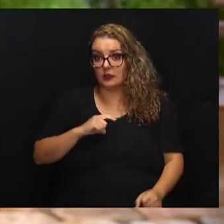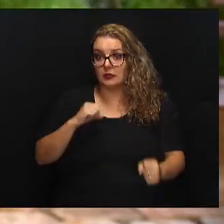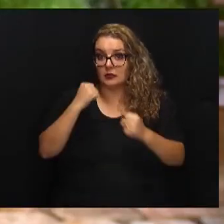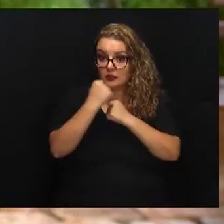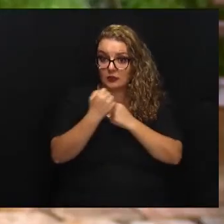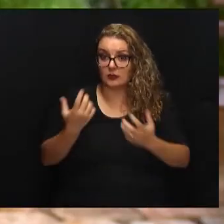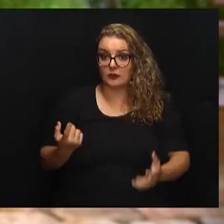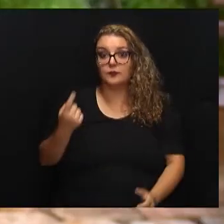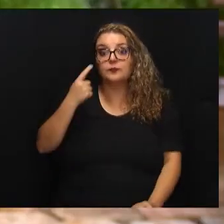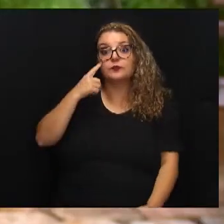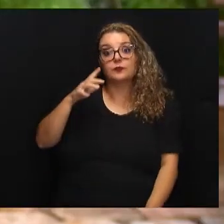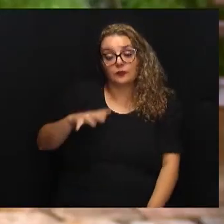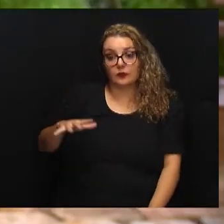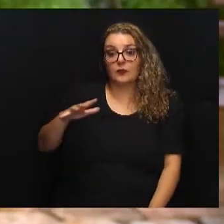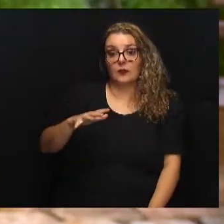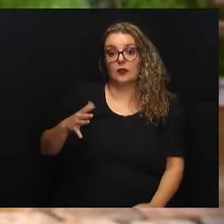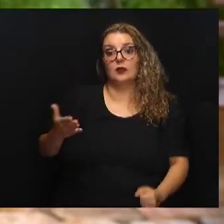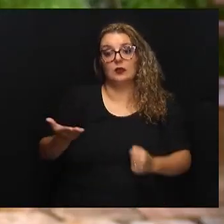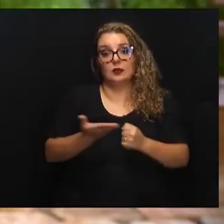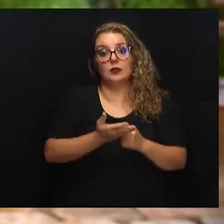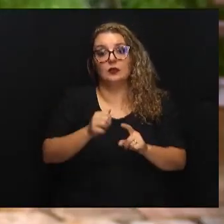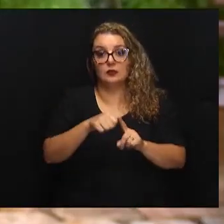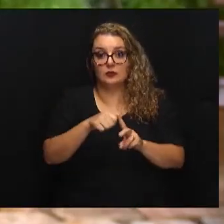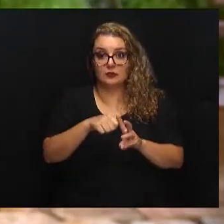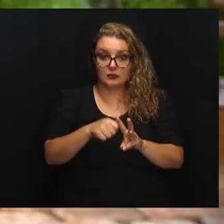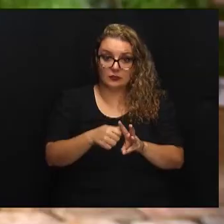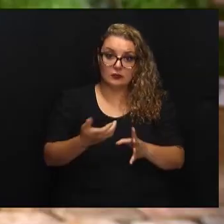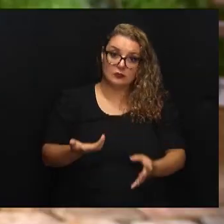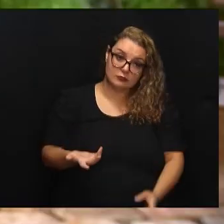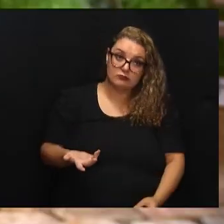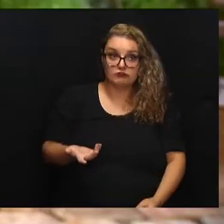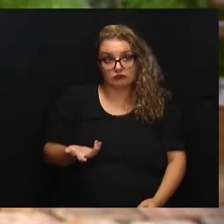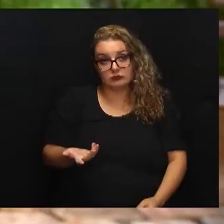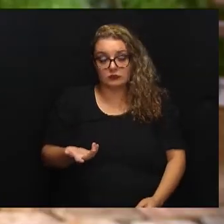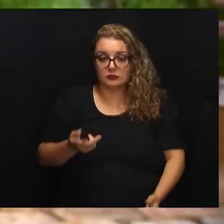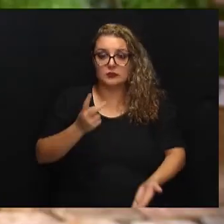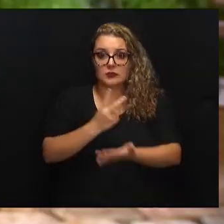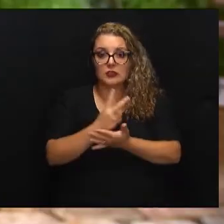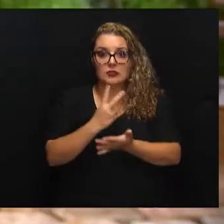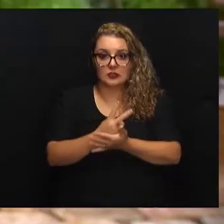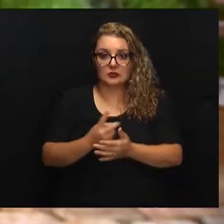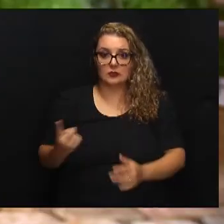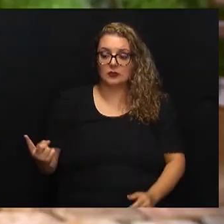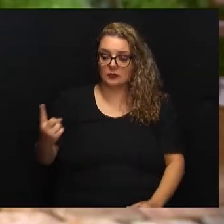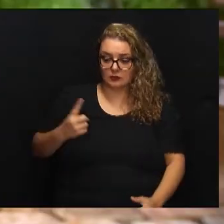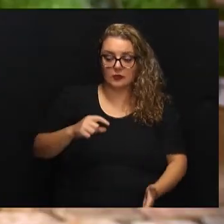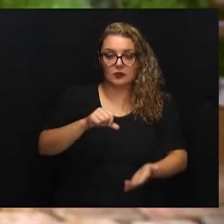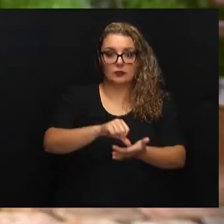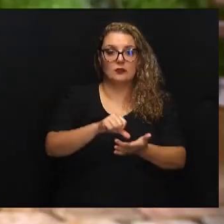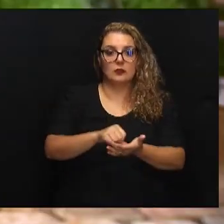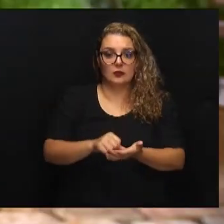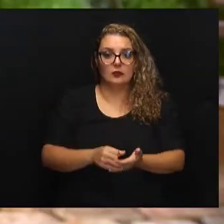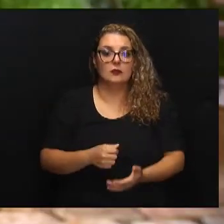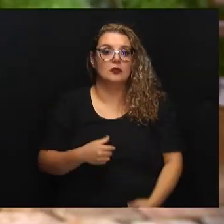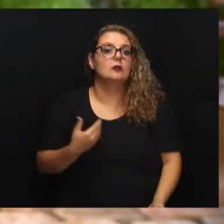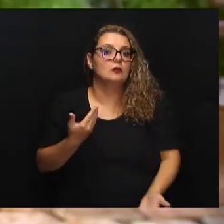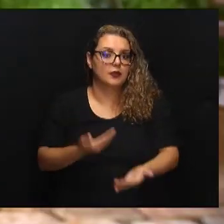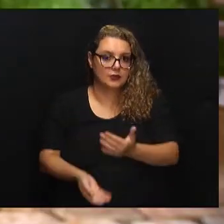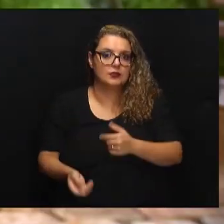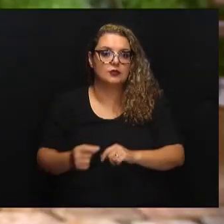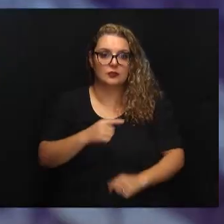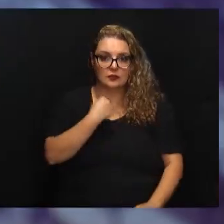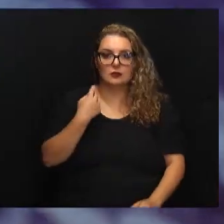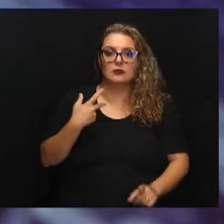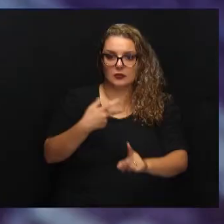O ideal é que seja feito com intervalo de 3 meses, mas sempre que a pessoa comparecer à unidade, mesmo que tenha passado esse prazo, a vacina vai